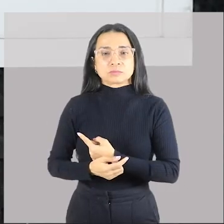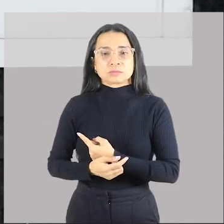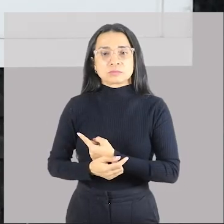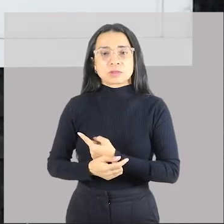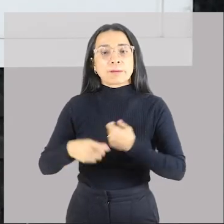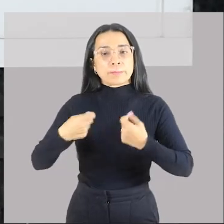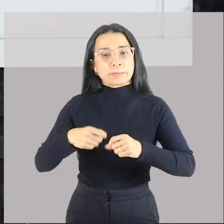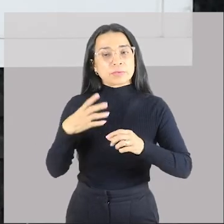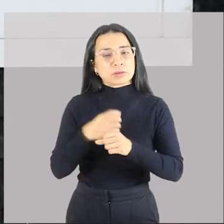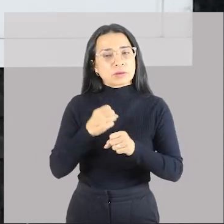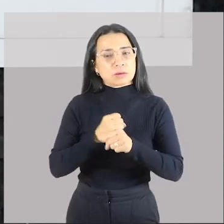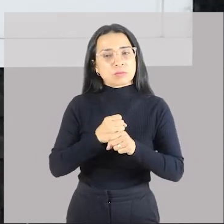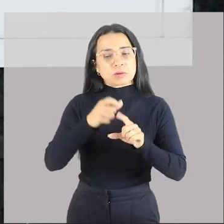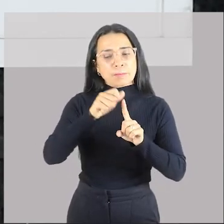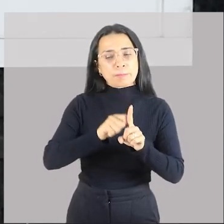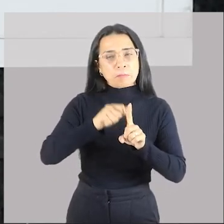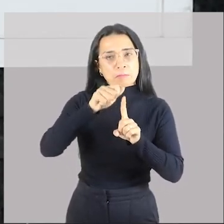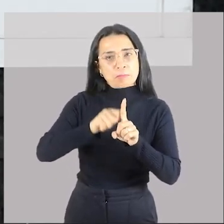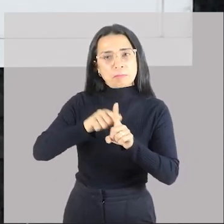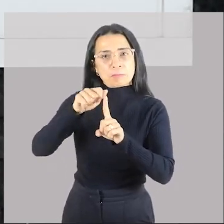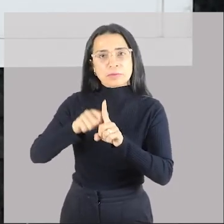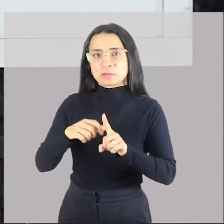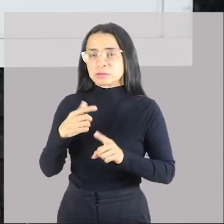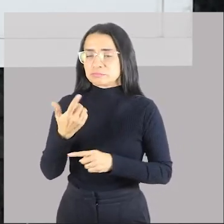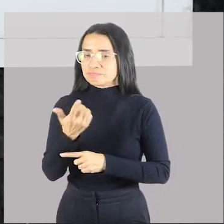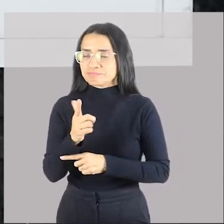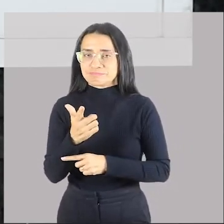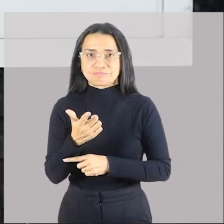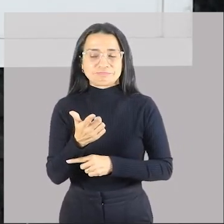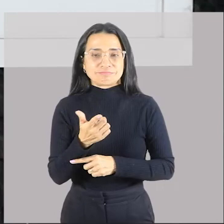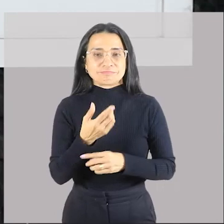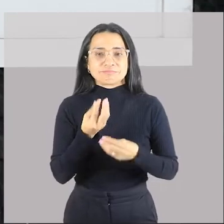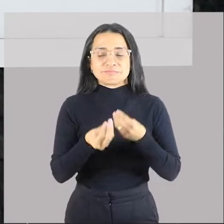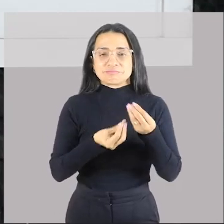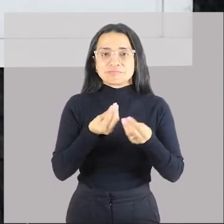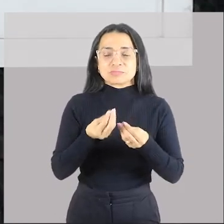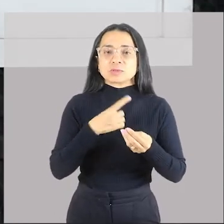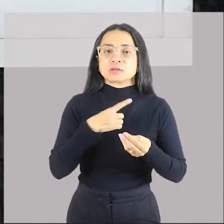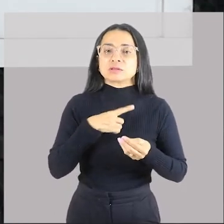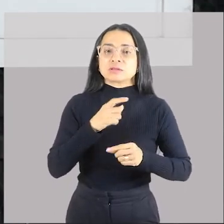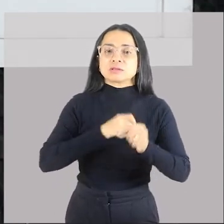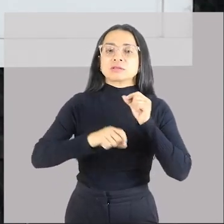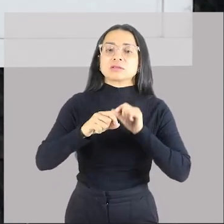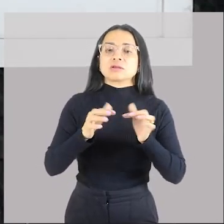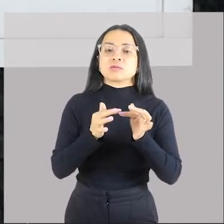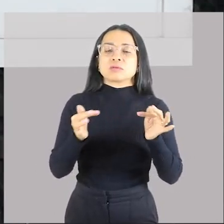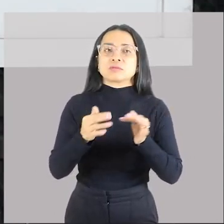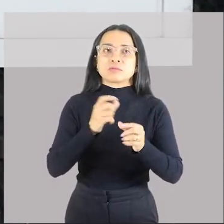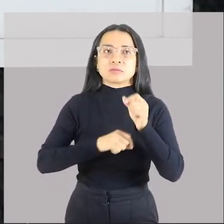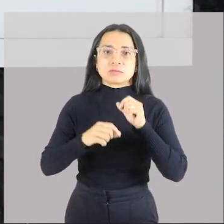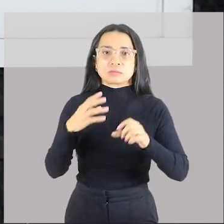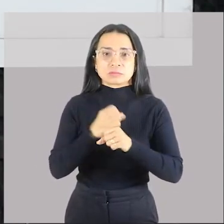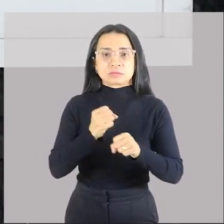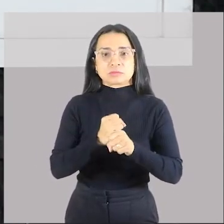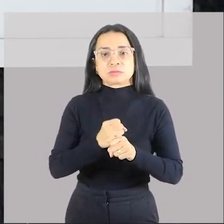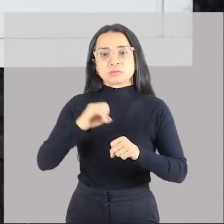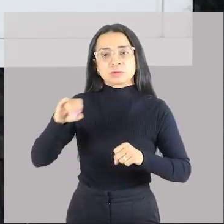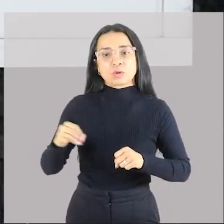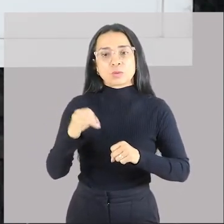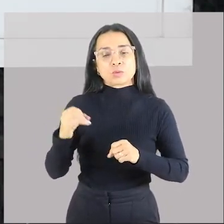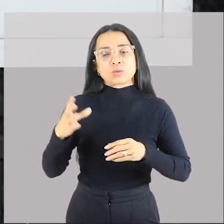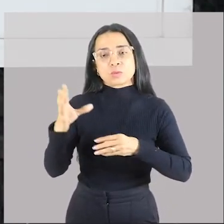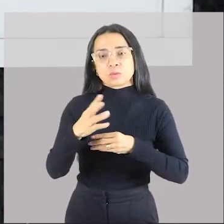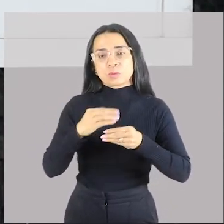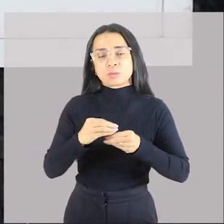tem que calcular mês a mês? Não, existe uma fórmula, né, que você calcula o juro composto, né? Como é que é